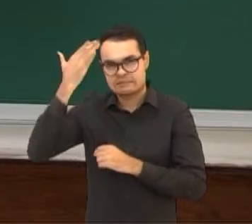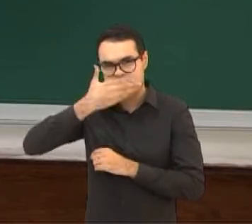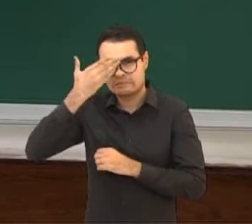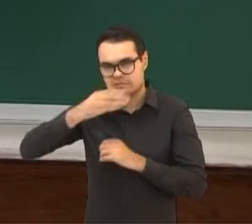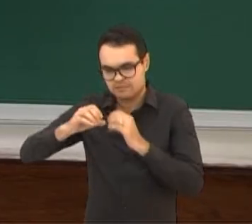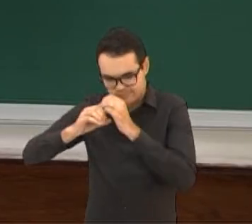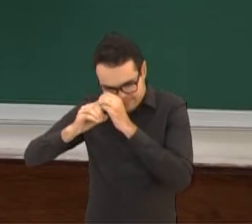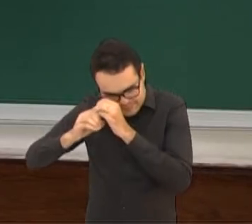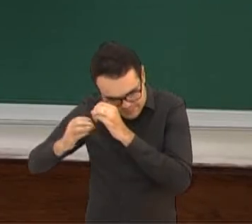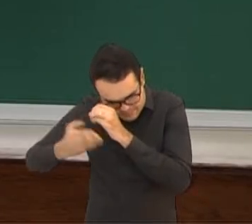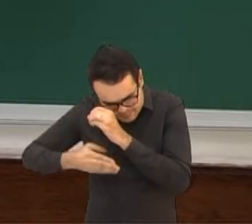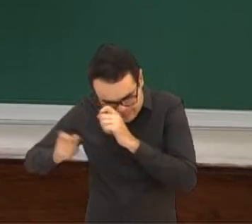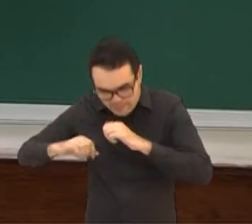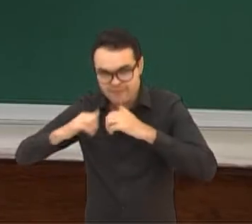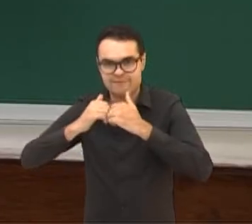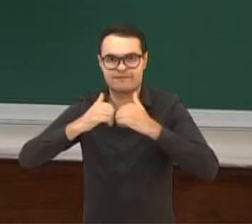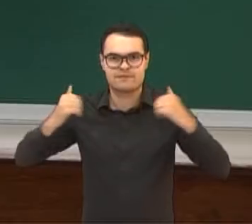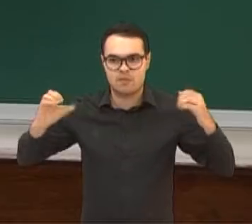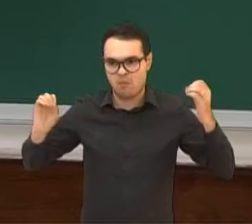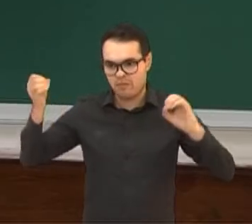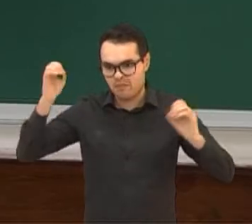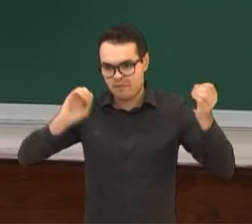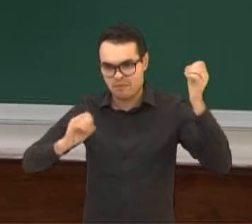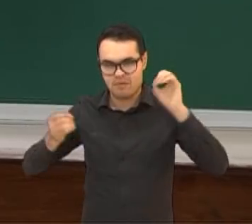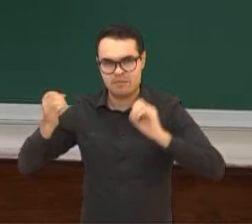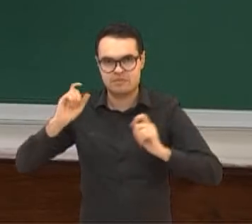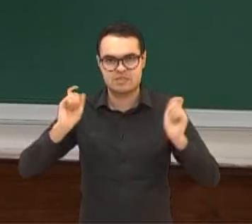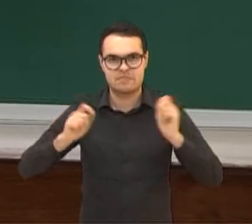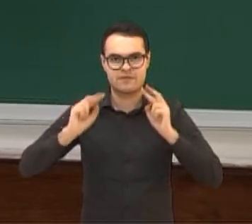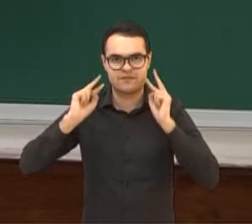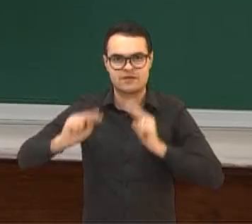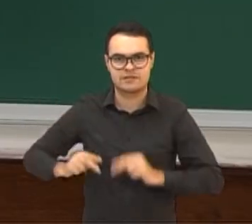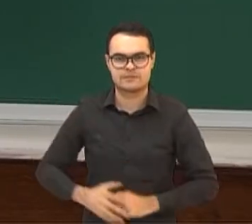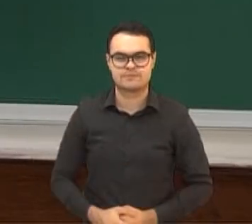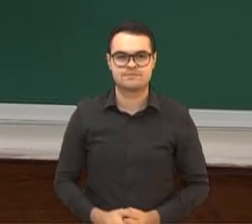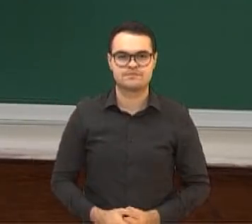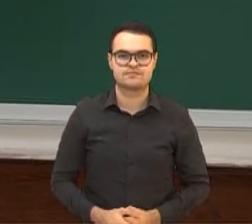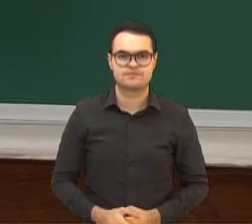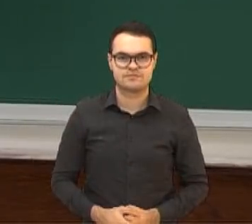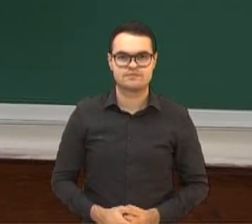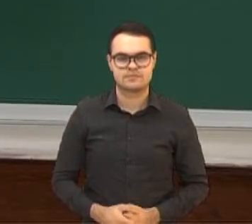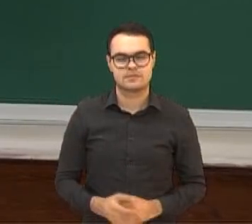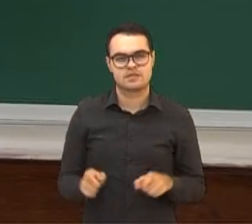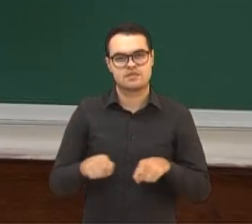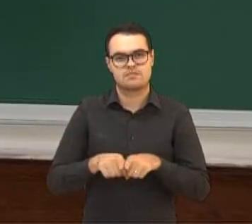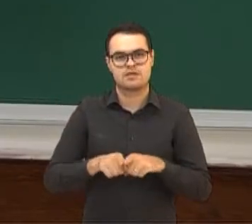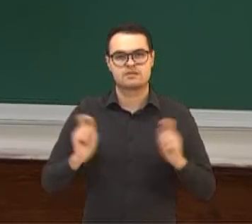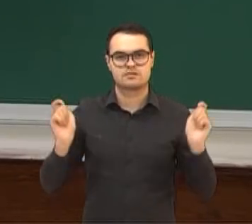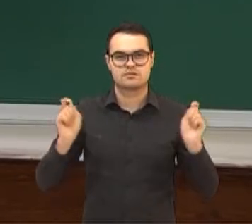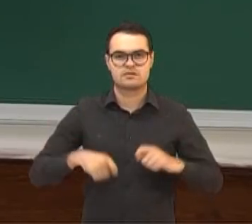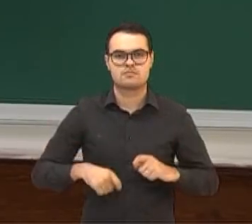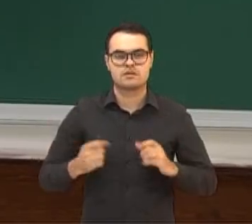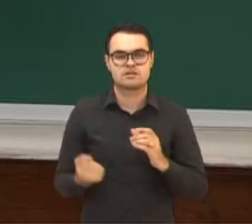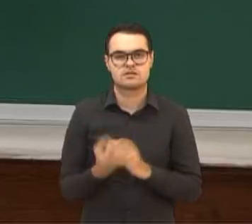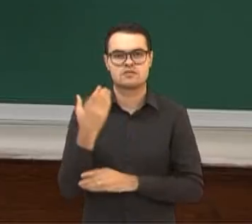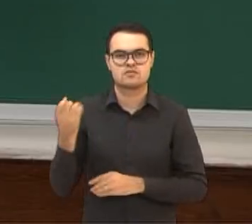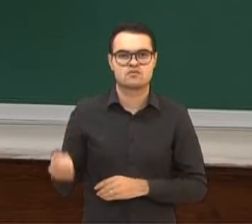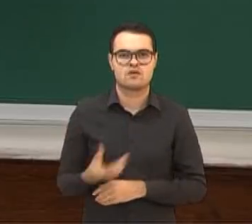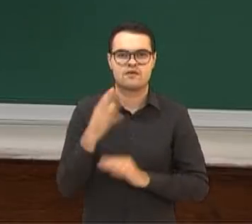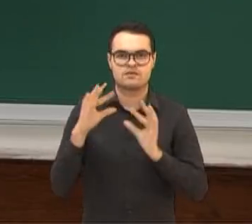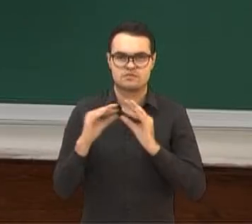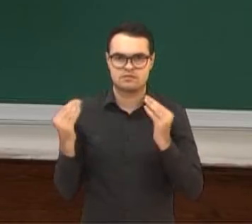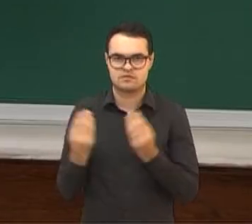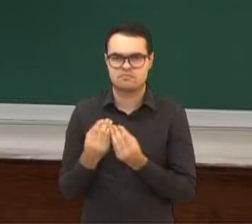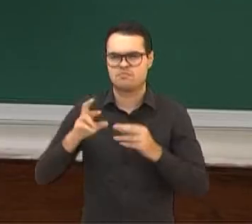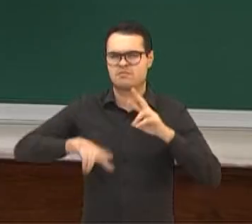é esse espaço que possibilita o movimento dos elétrons, das matérias todas ali e possibilita o surgimento de